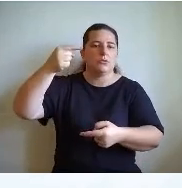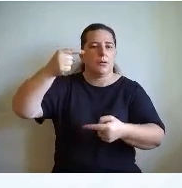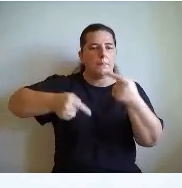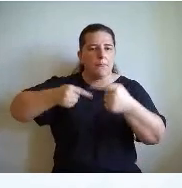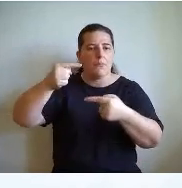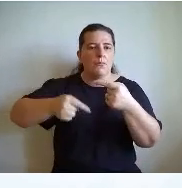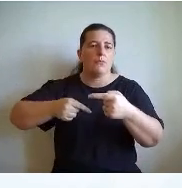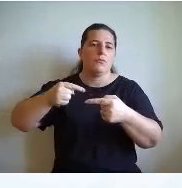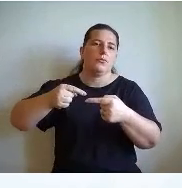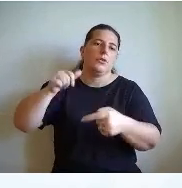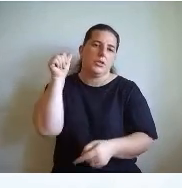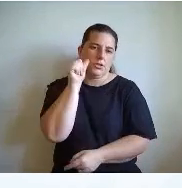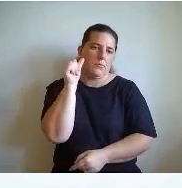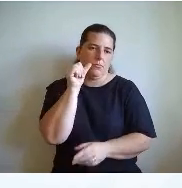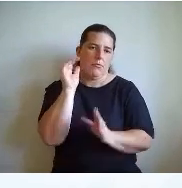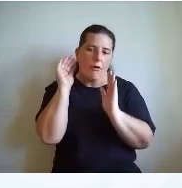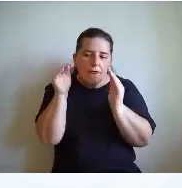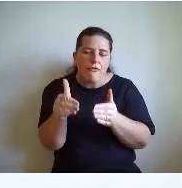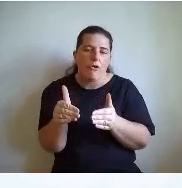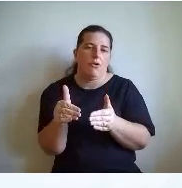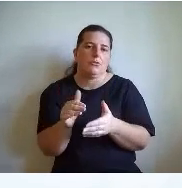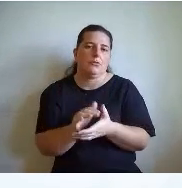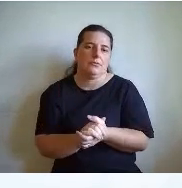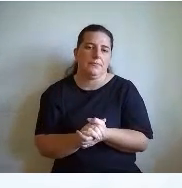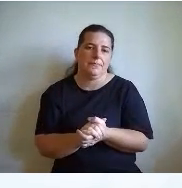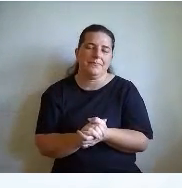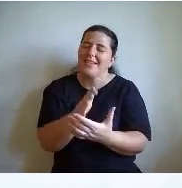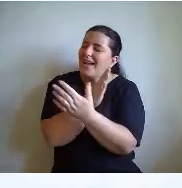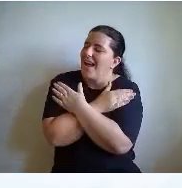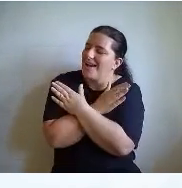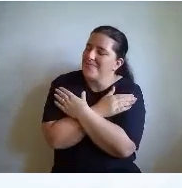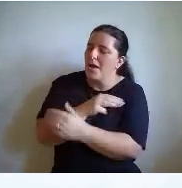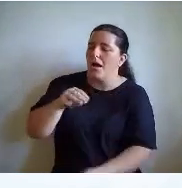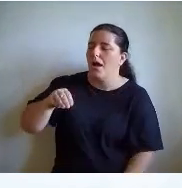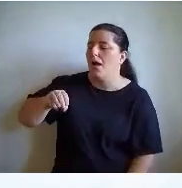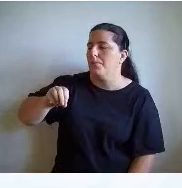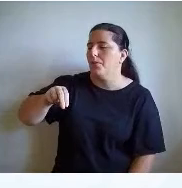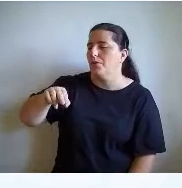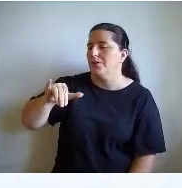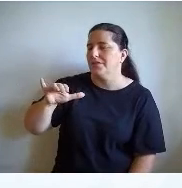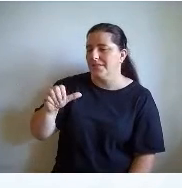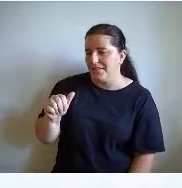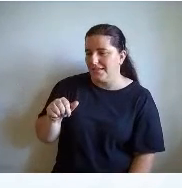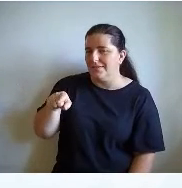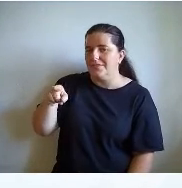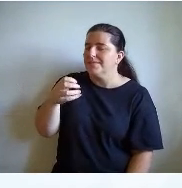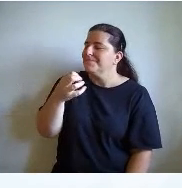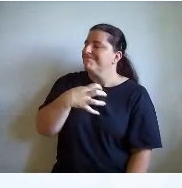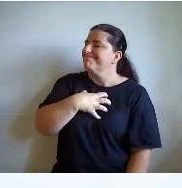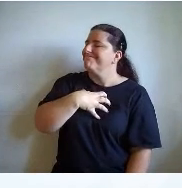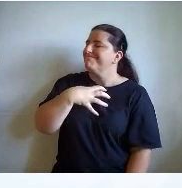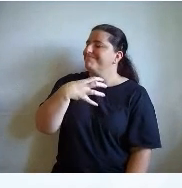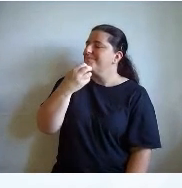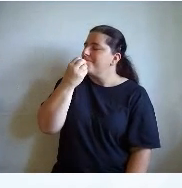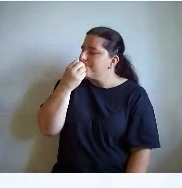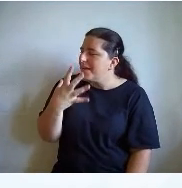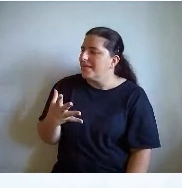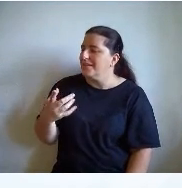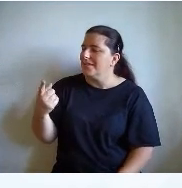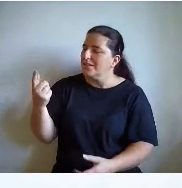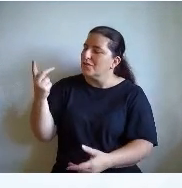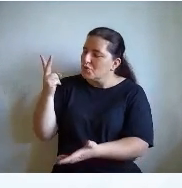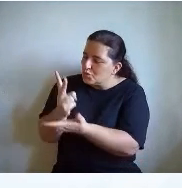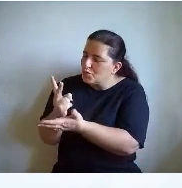Por elas, né? Temos feito isso. Um grande abraço, Mônica. Fica bem. Vocês também. Continua brilhando,